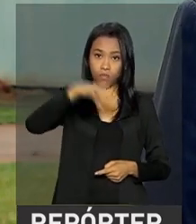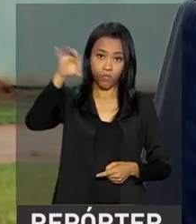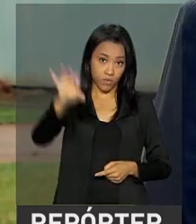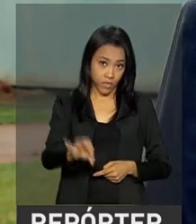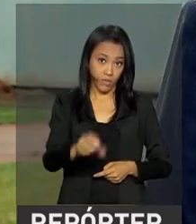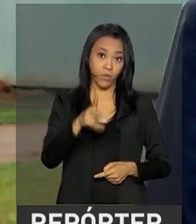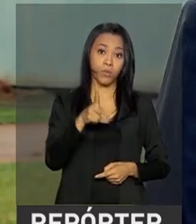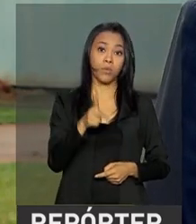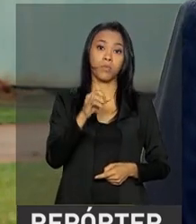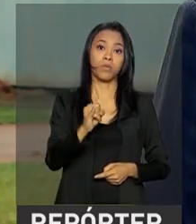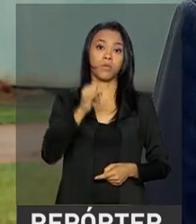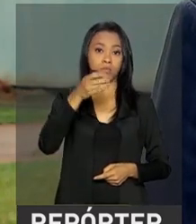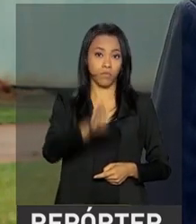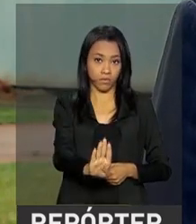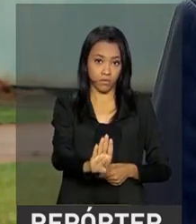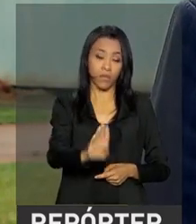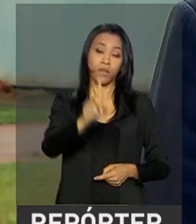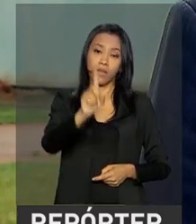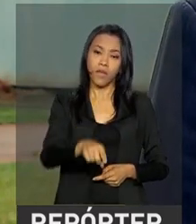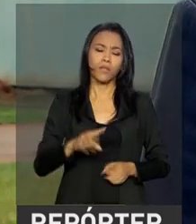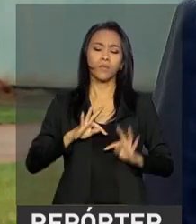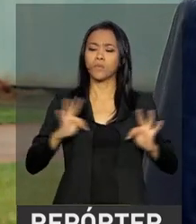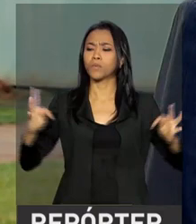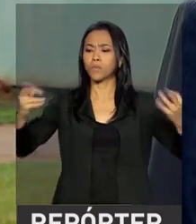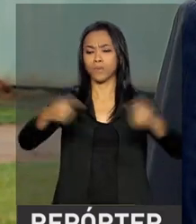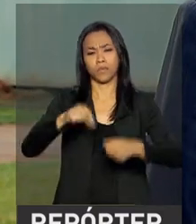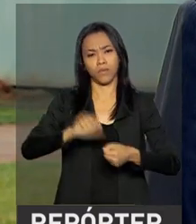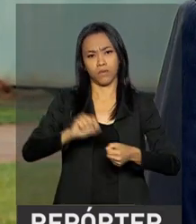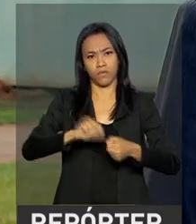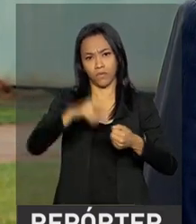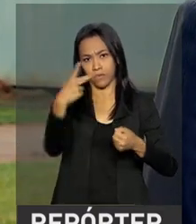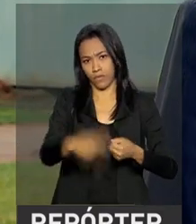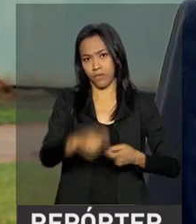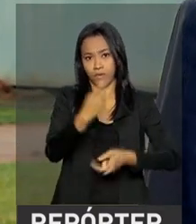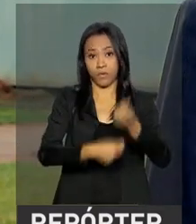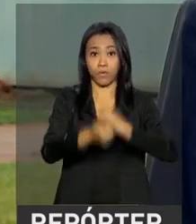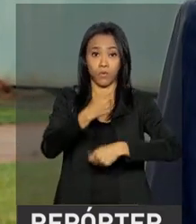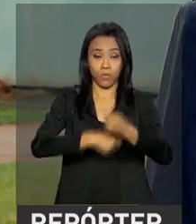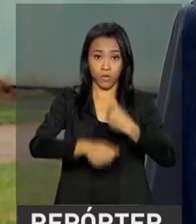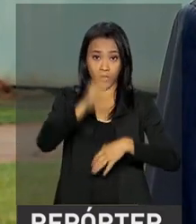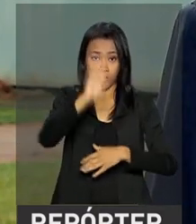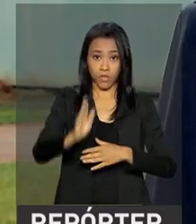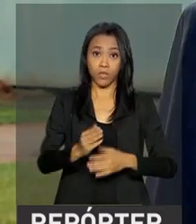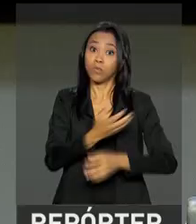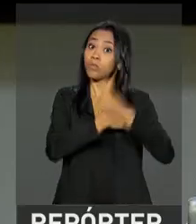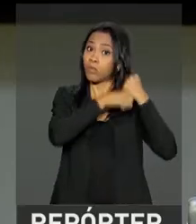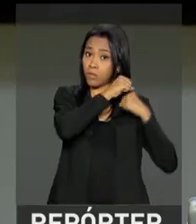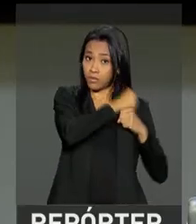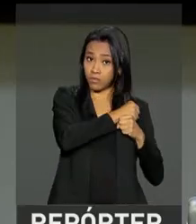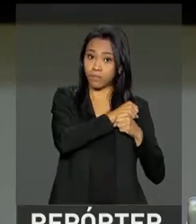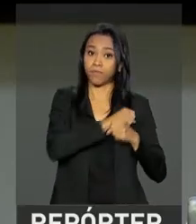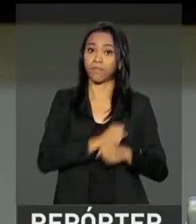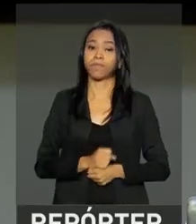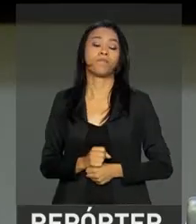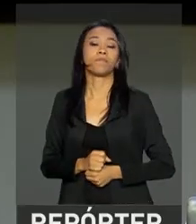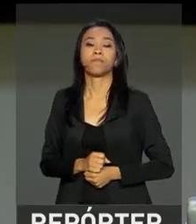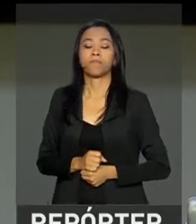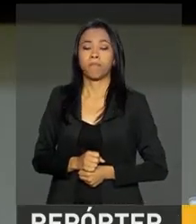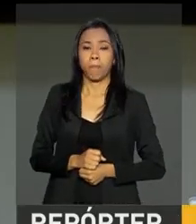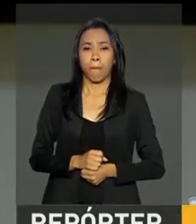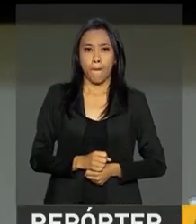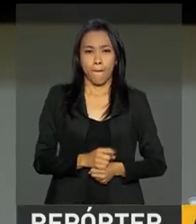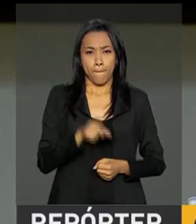PIB, o Produto Interno Bruto, que é tudo o que a economia brasileira produziu durante o ano passado. Há